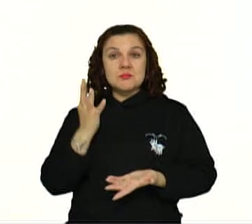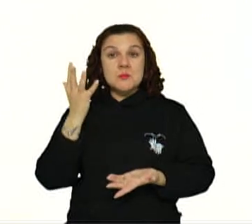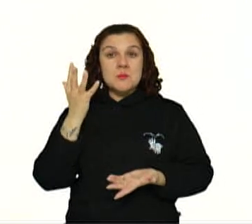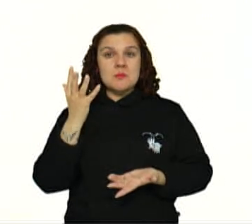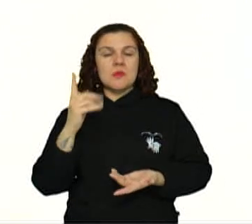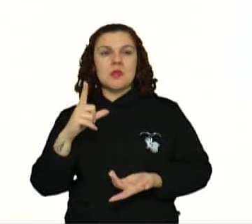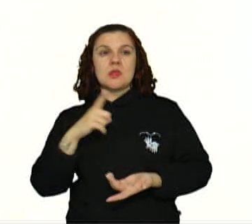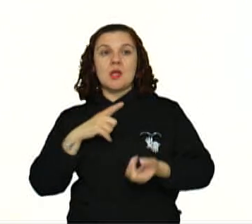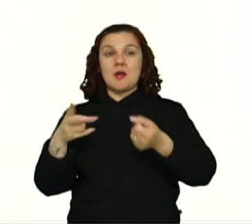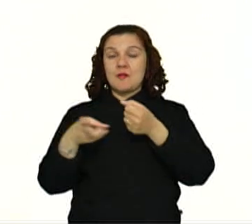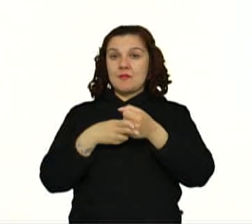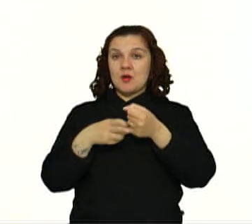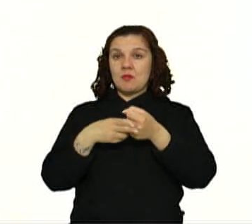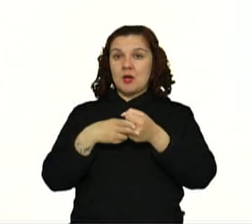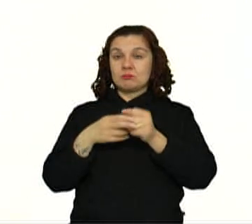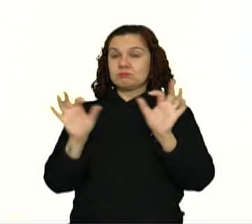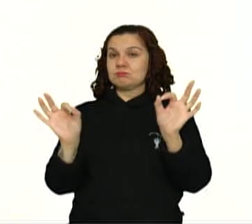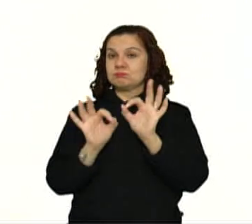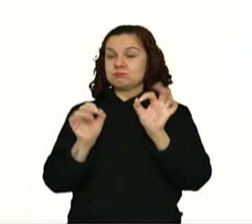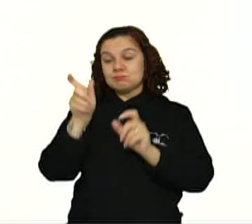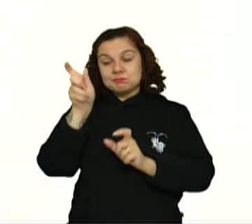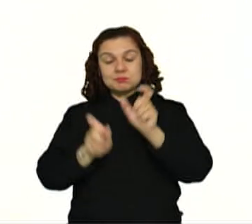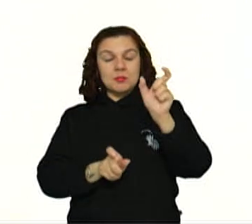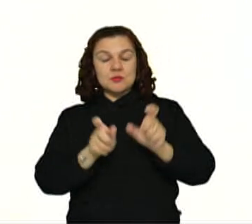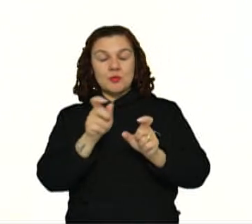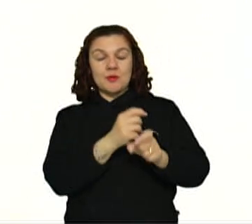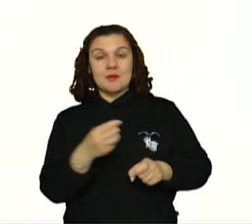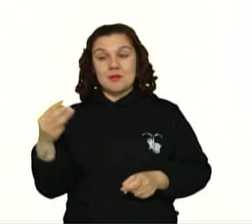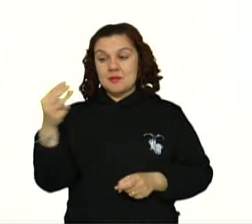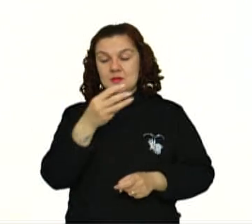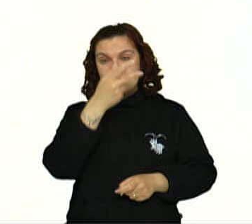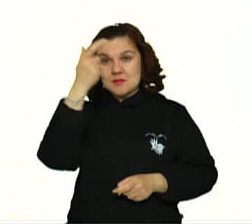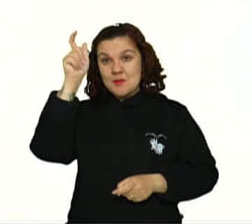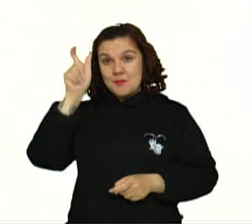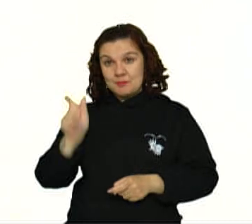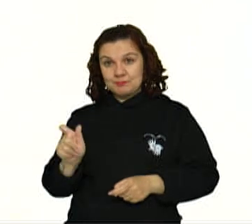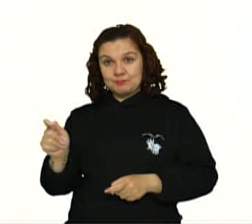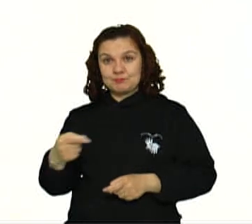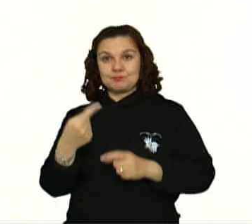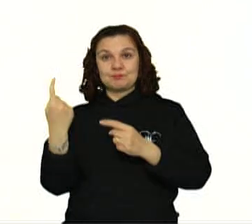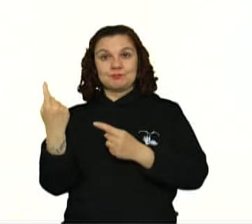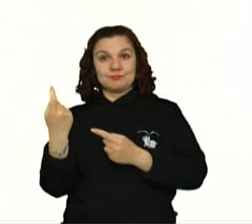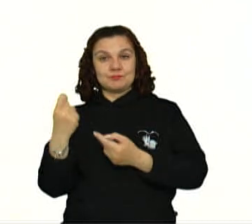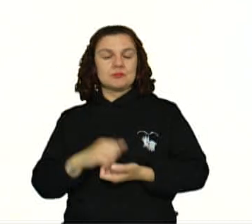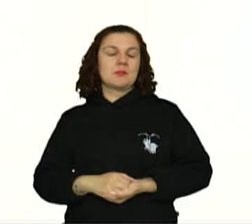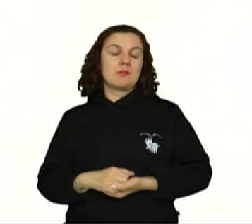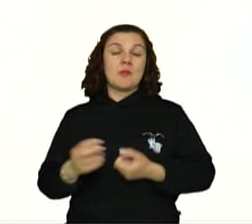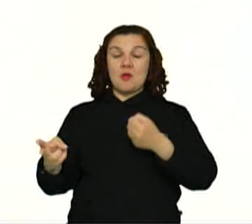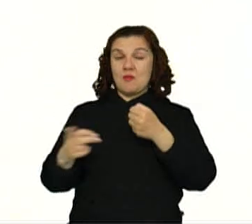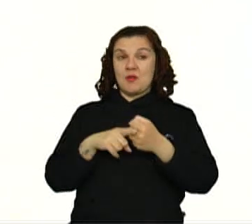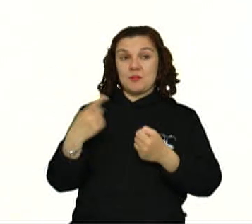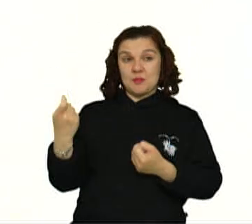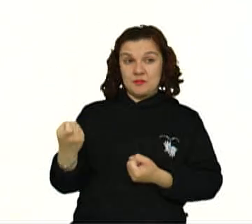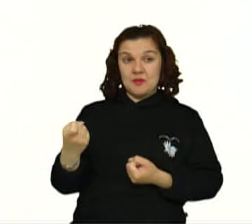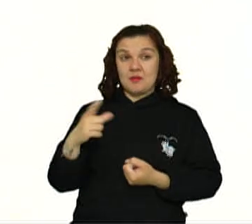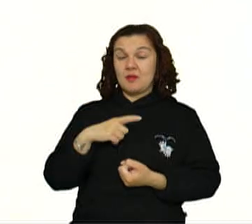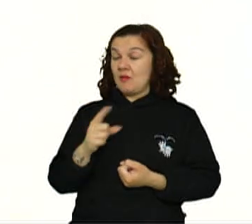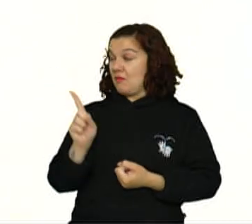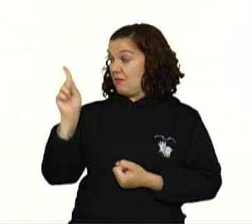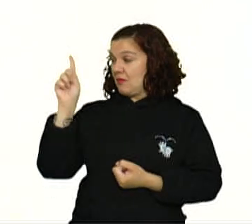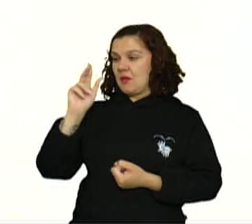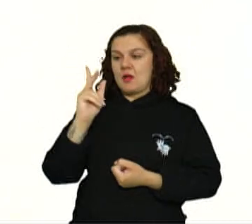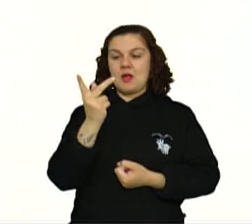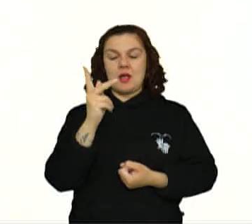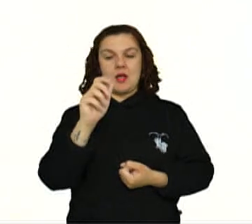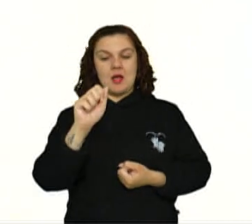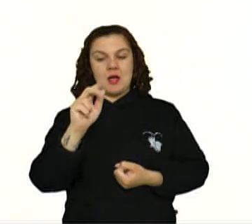há verbos impessoais, na terceira pessoa do singular. São verbos impessoais. O verbo haver,